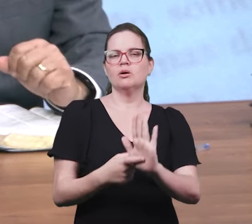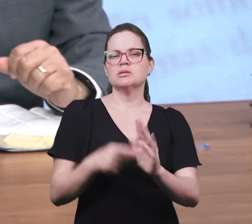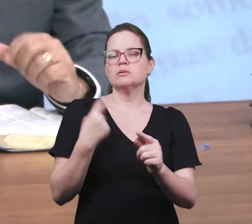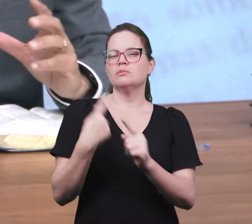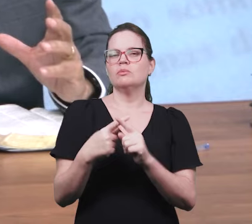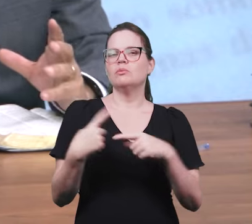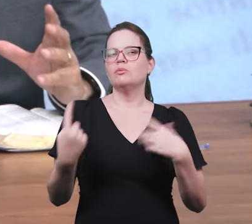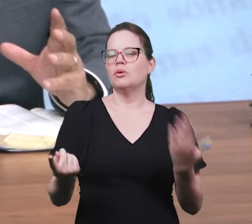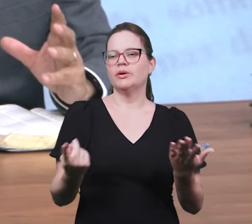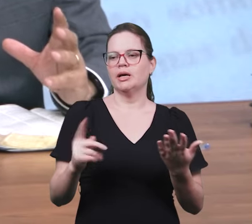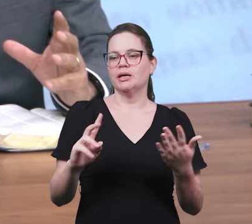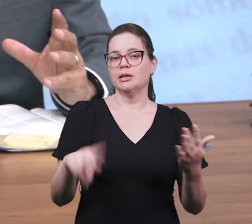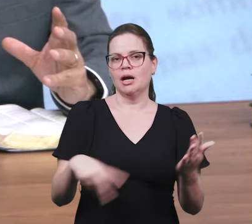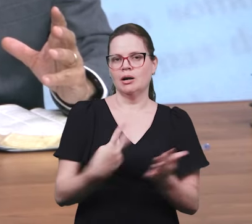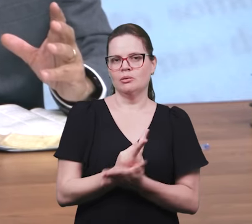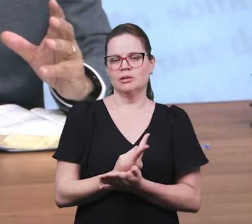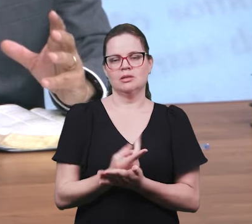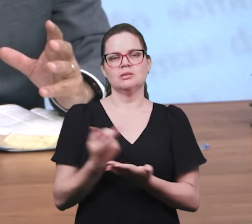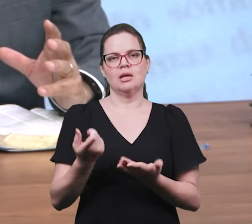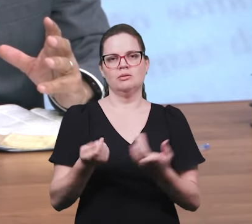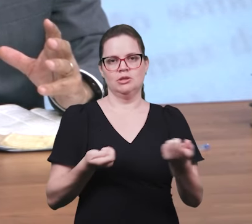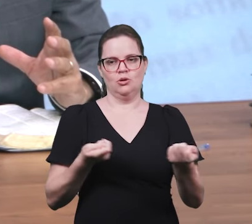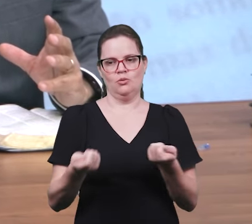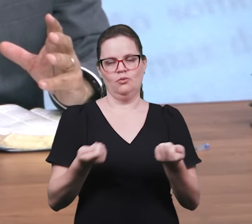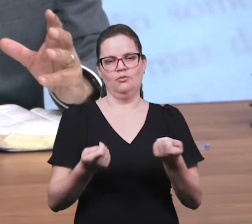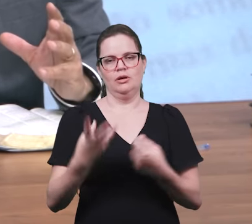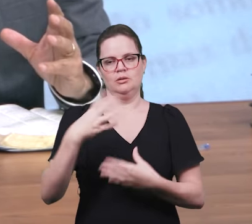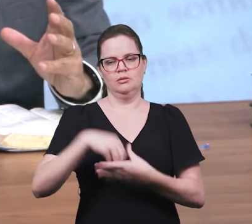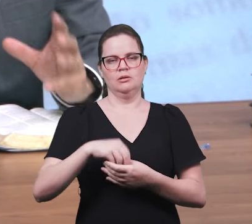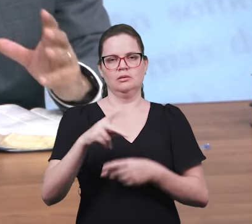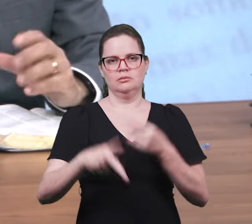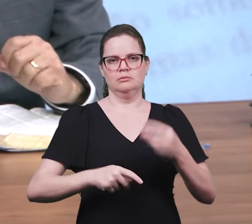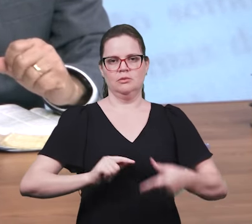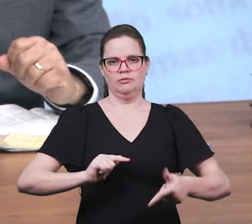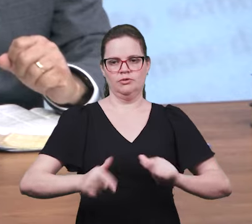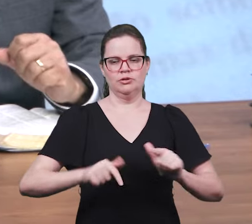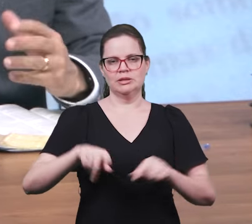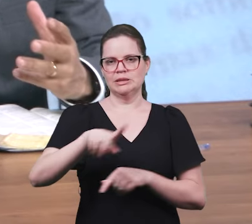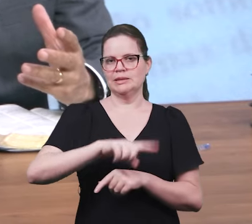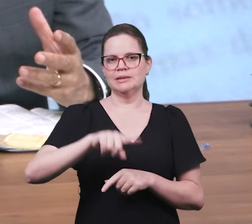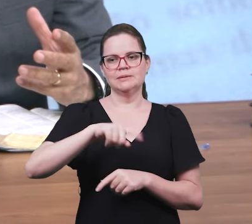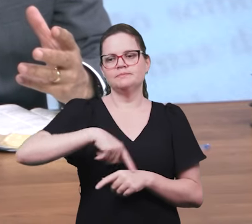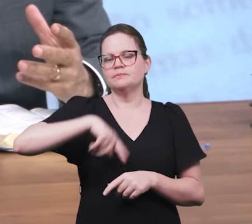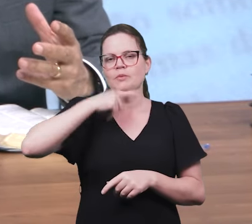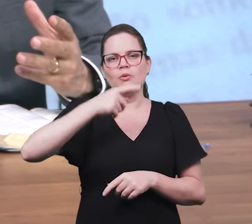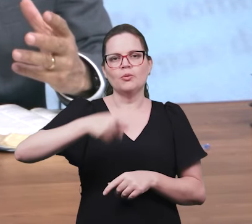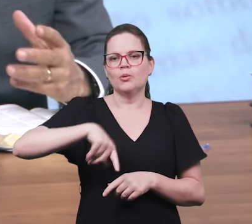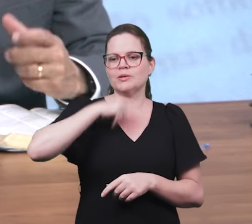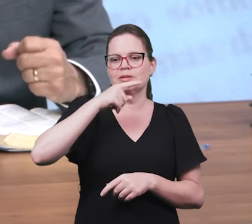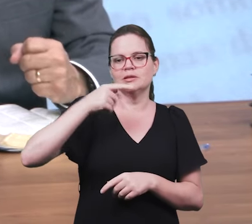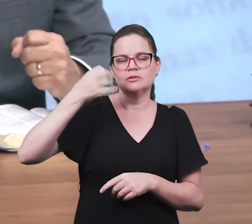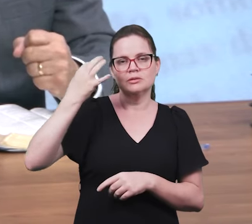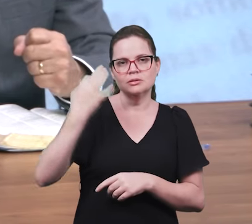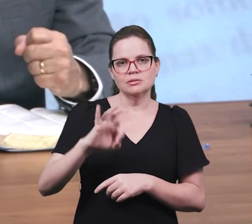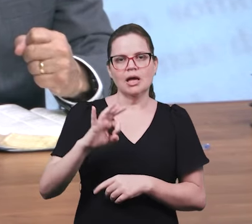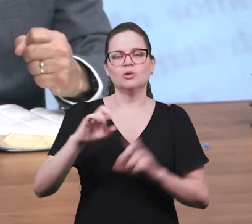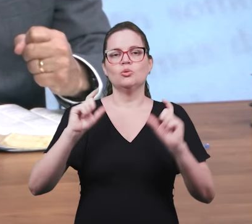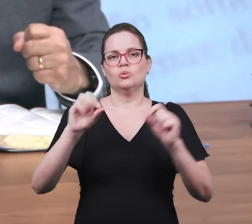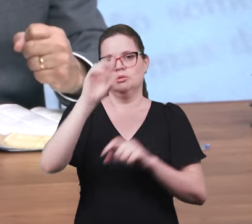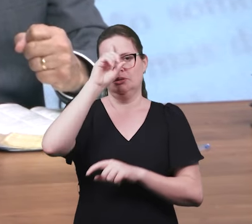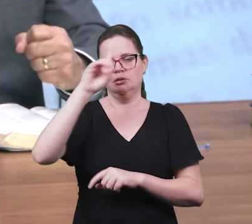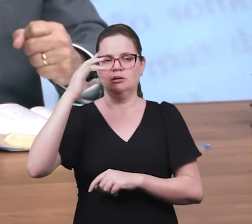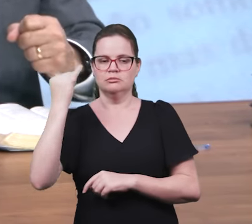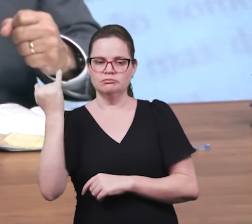levaram essa forma de governo em Israel a não alcançar os êxitos esperados.